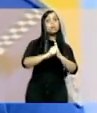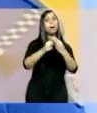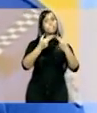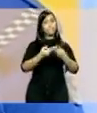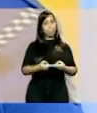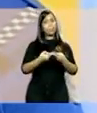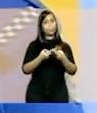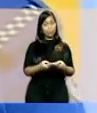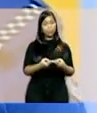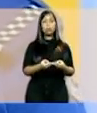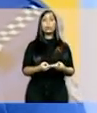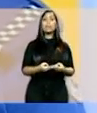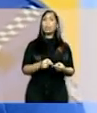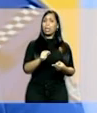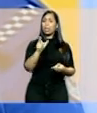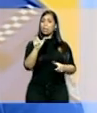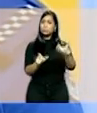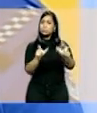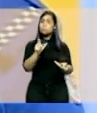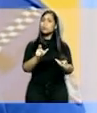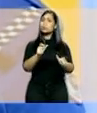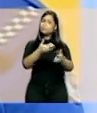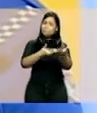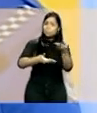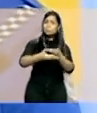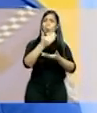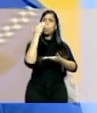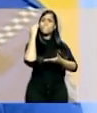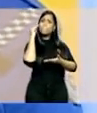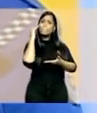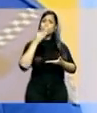com que as pessoas se entendam melhor, tenham uma